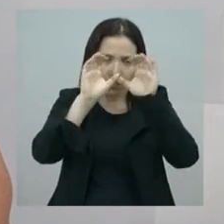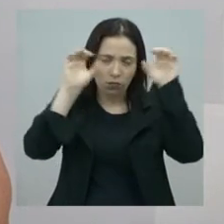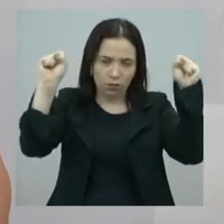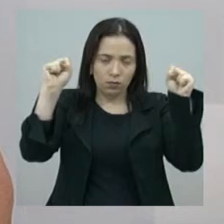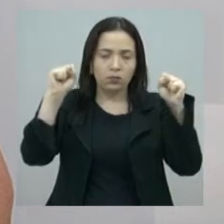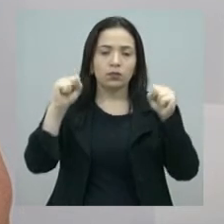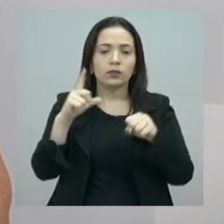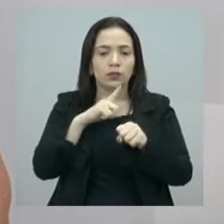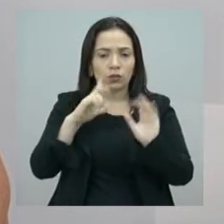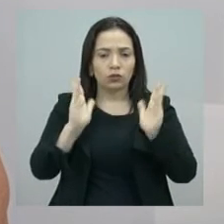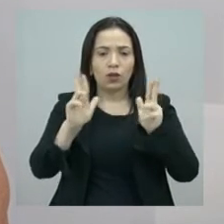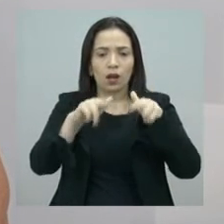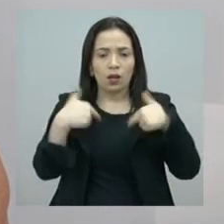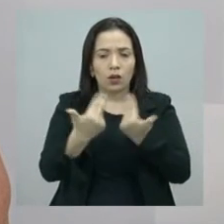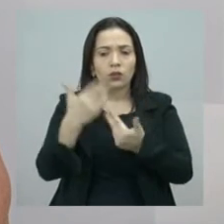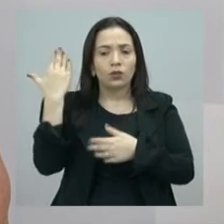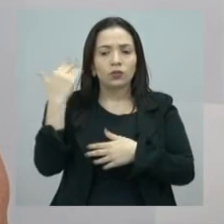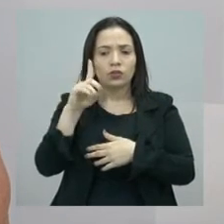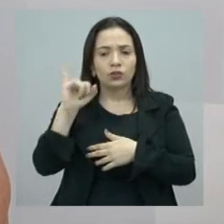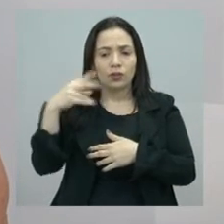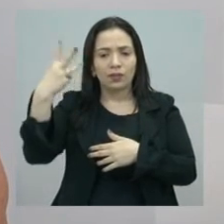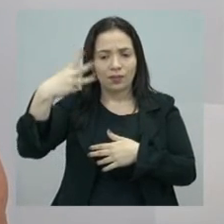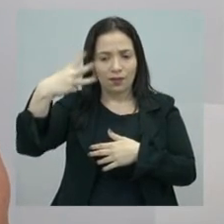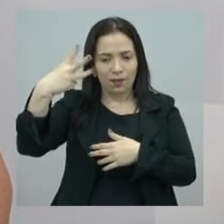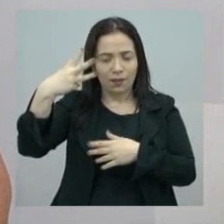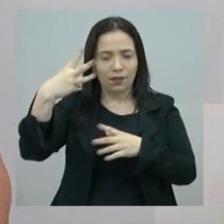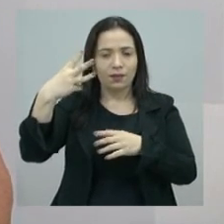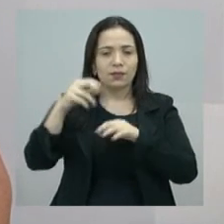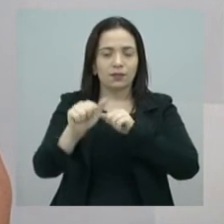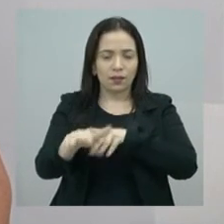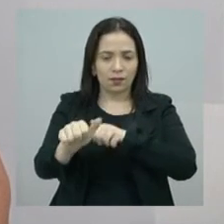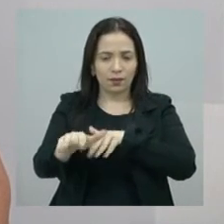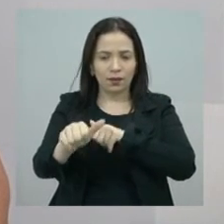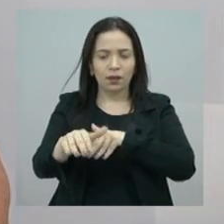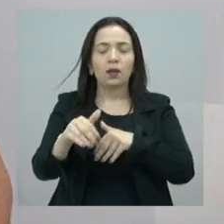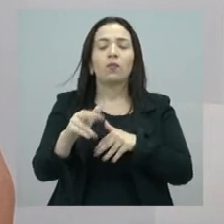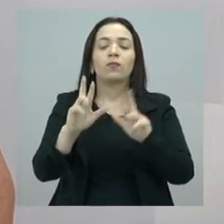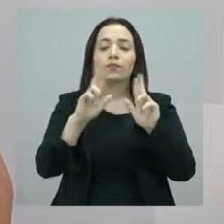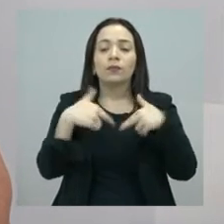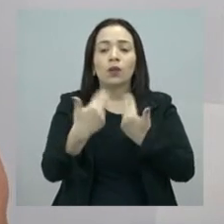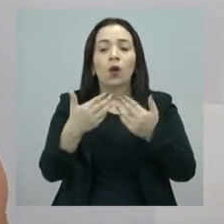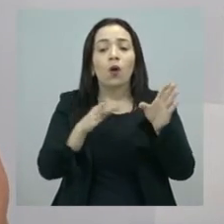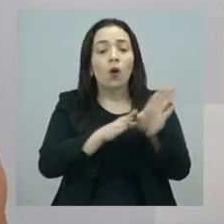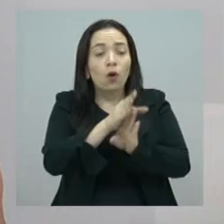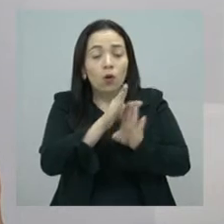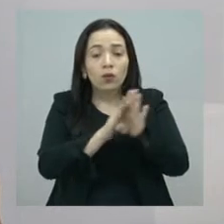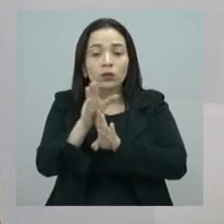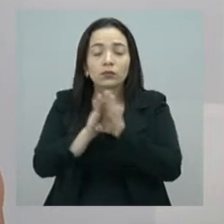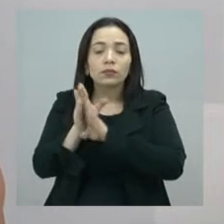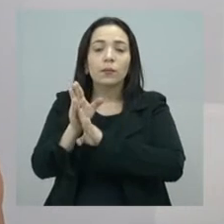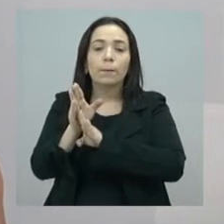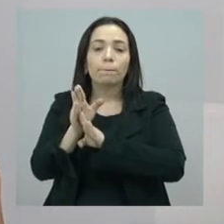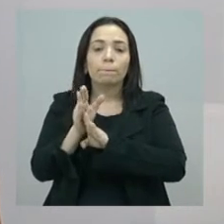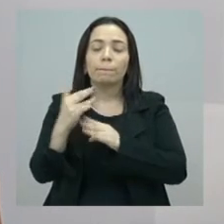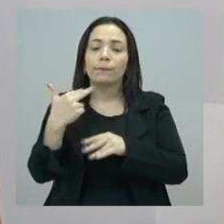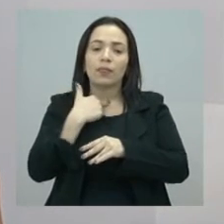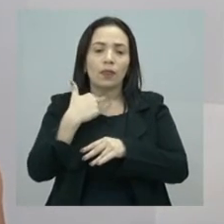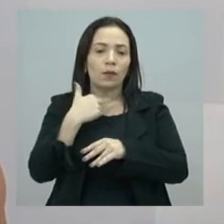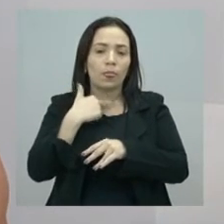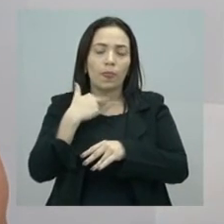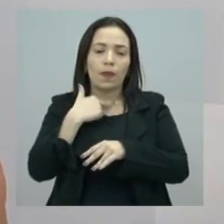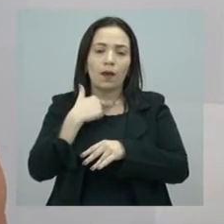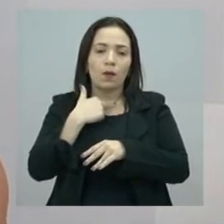Nós tivemos uma reunião no dia 3 do mês passado para orientar os candidatos a não buscar o